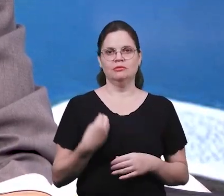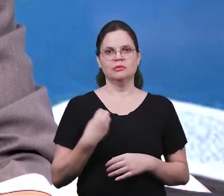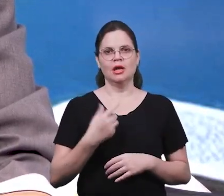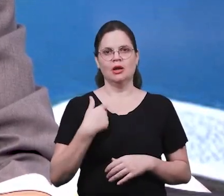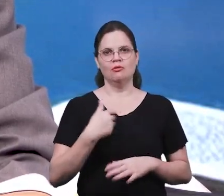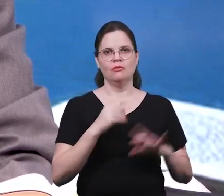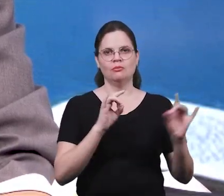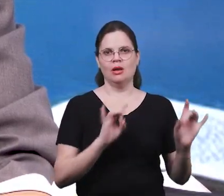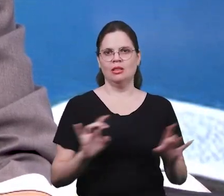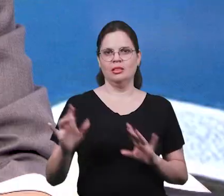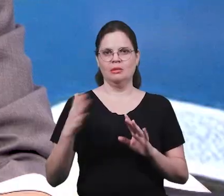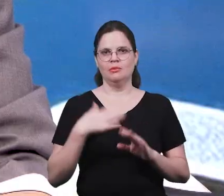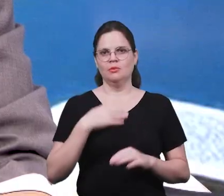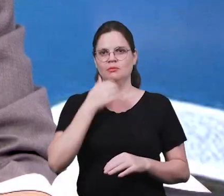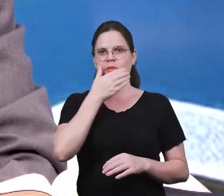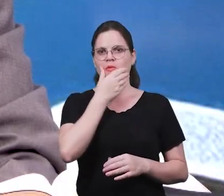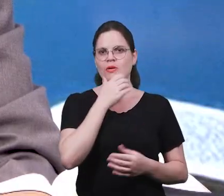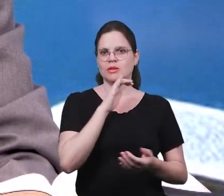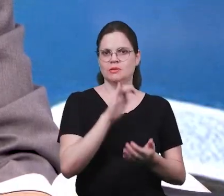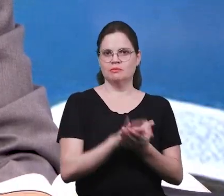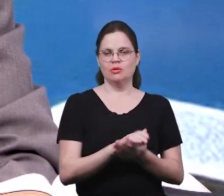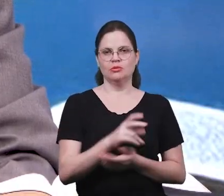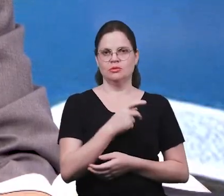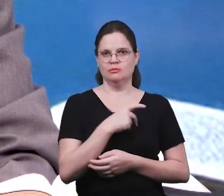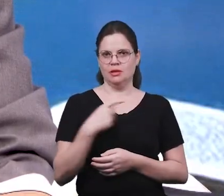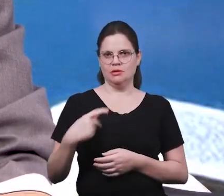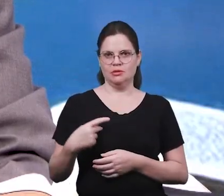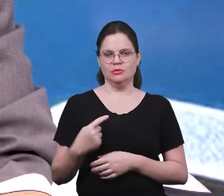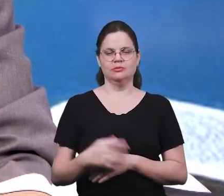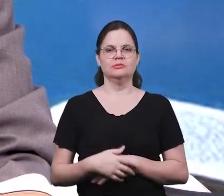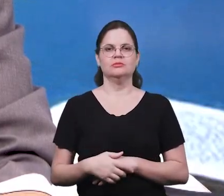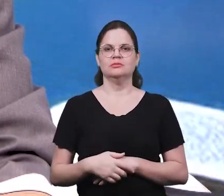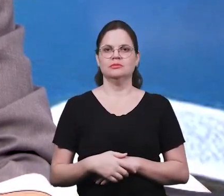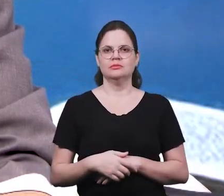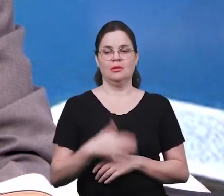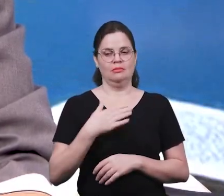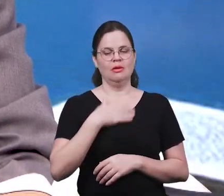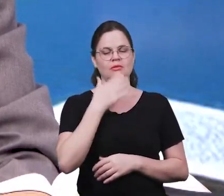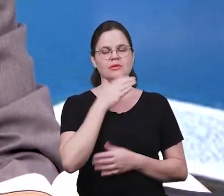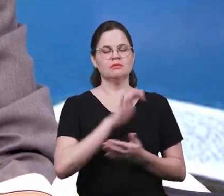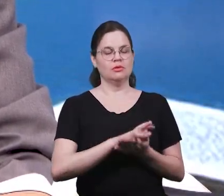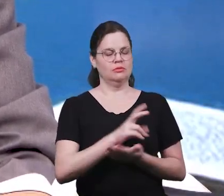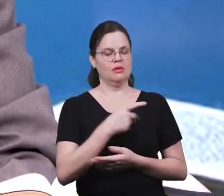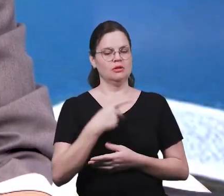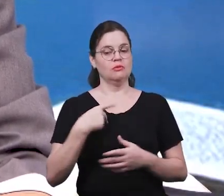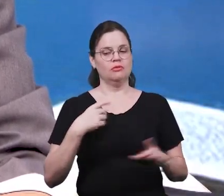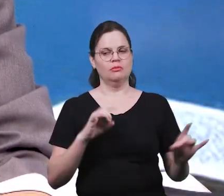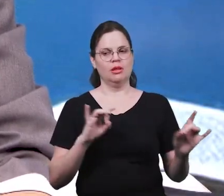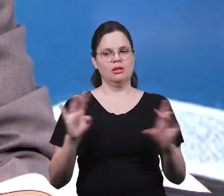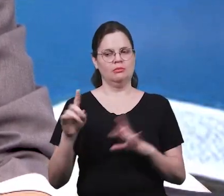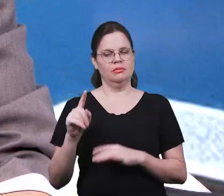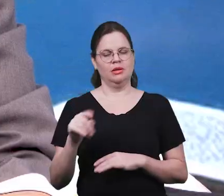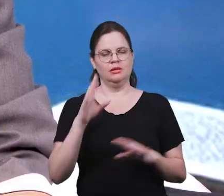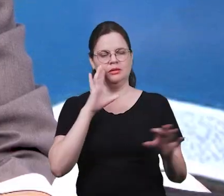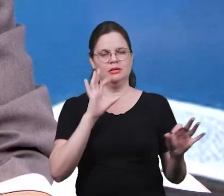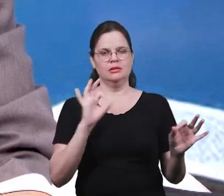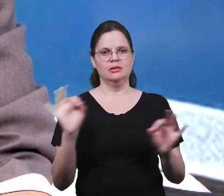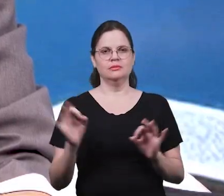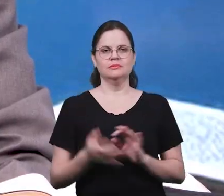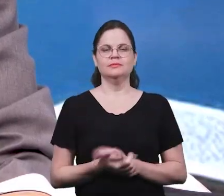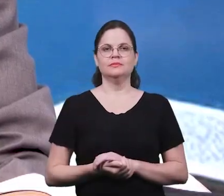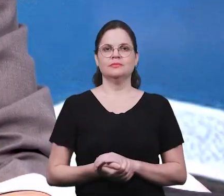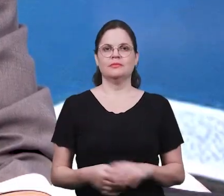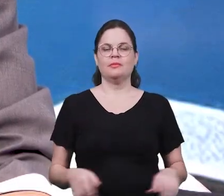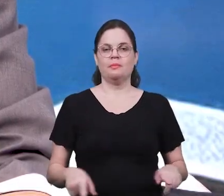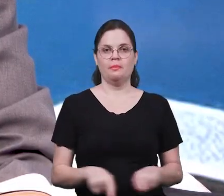inclusive, para o meu esposo, pastor. Aí ela cita o nome do pastor, que é esposo dela. Depois tem outro